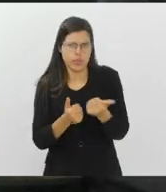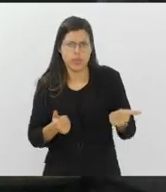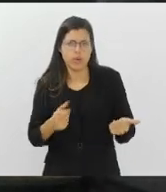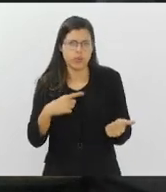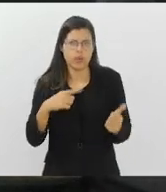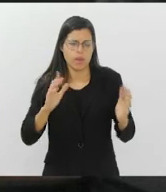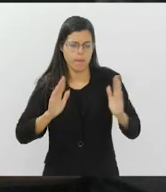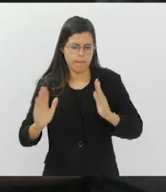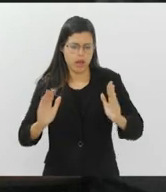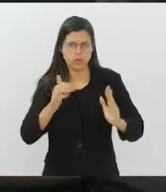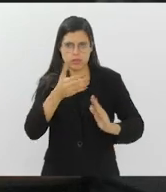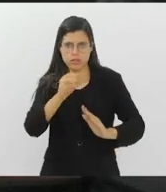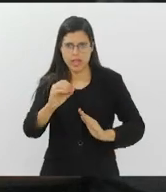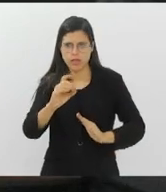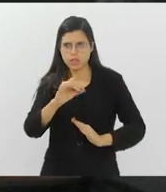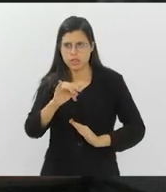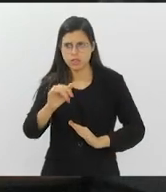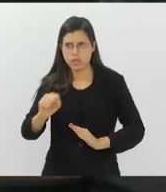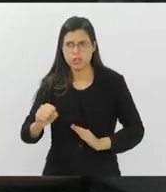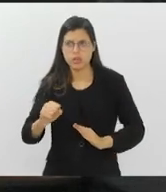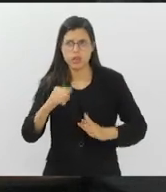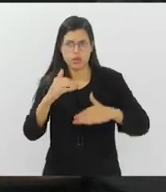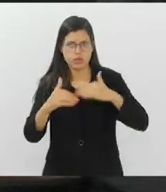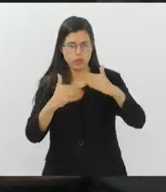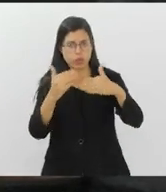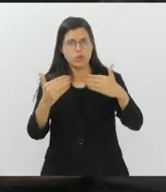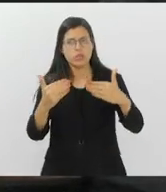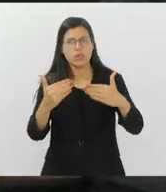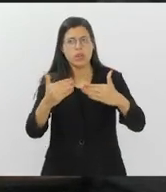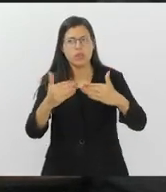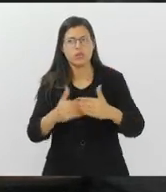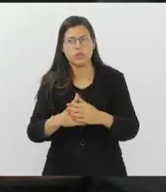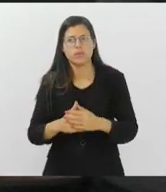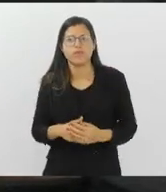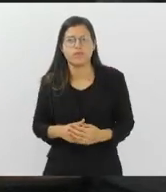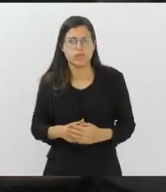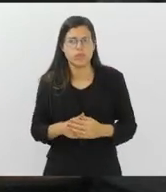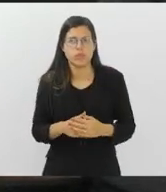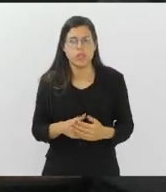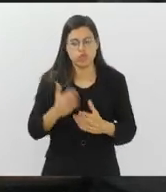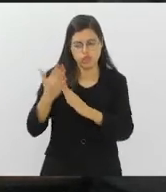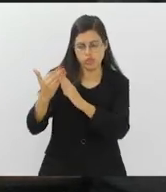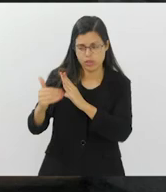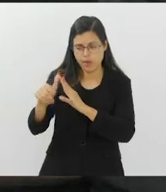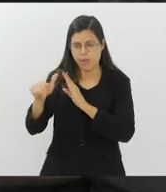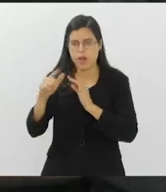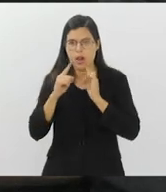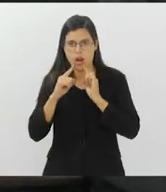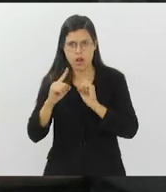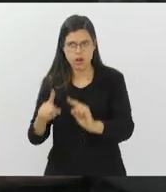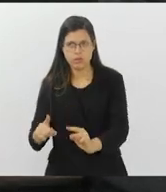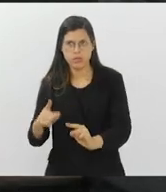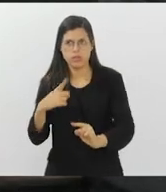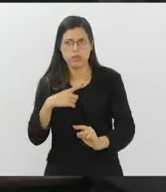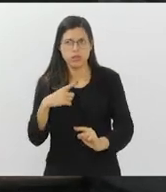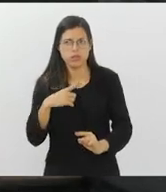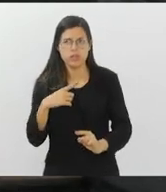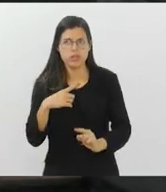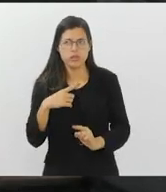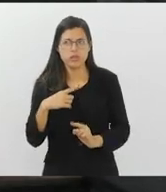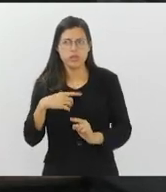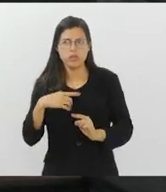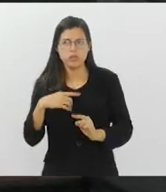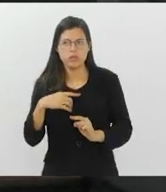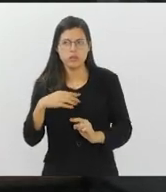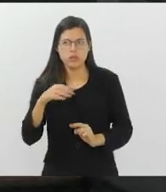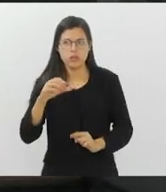10 dias. Ou seja, nesse processo de encaminhamento dessa reclamação, nós temos uma média de resolutividade em